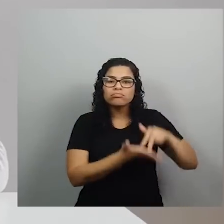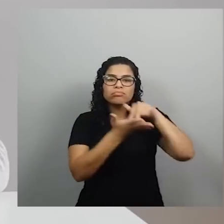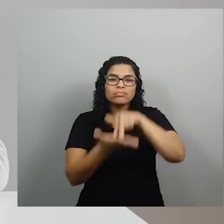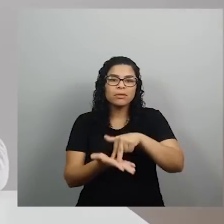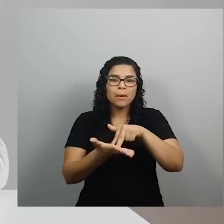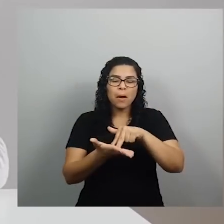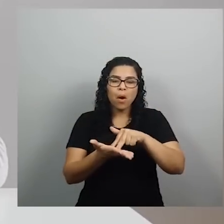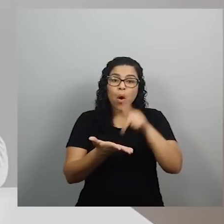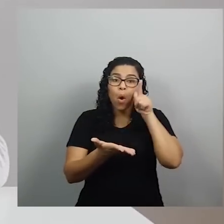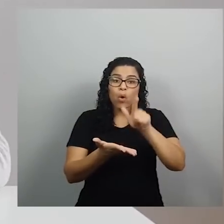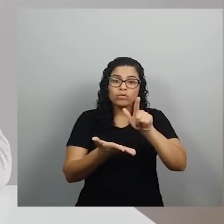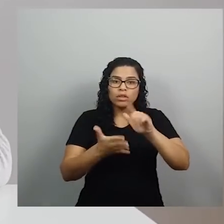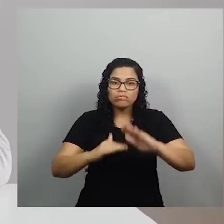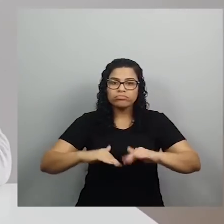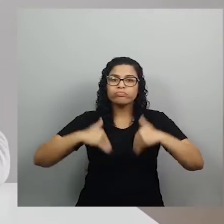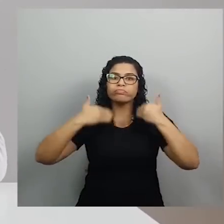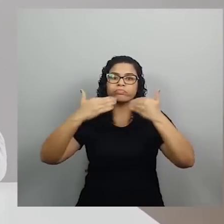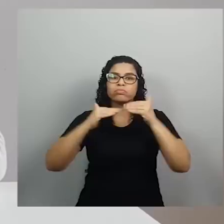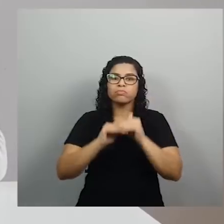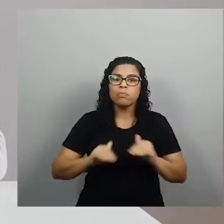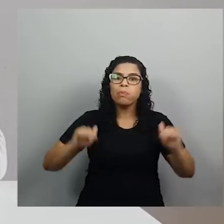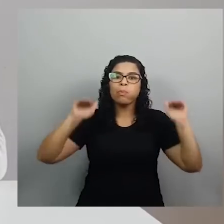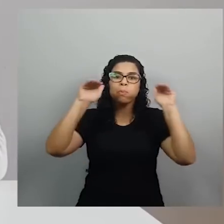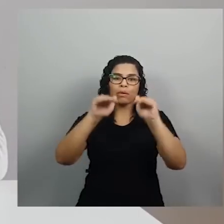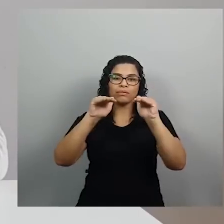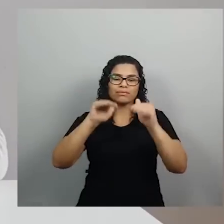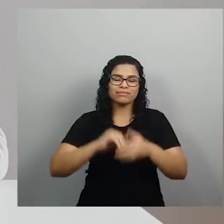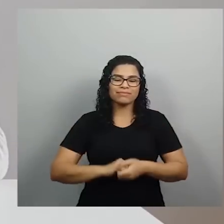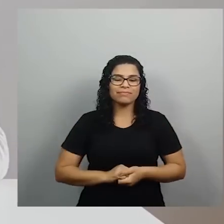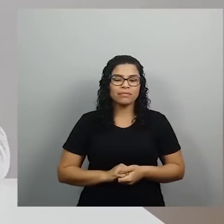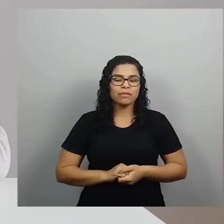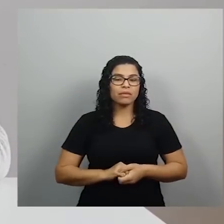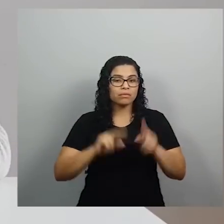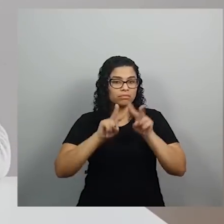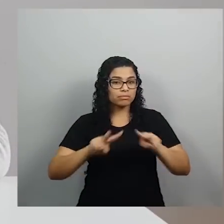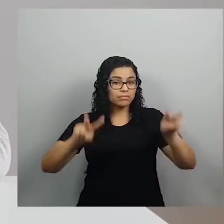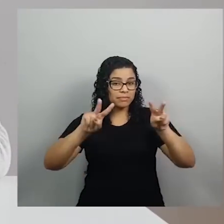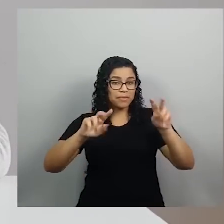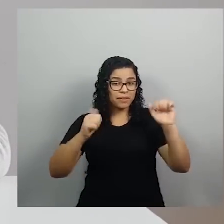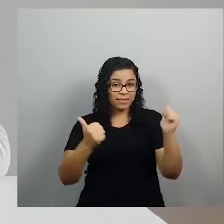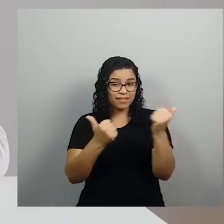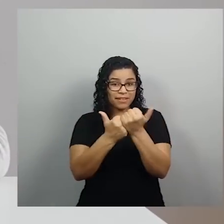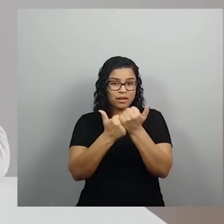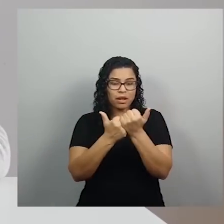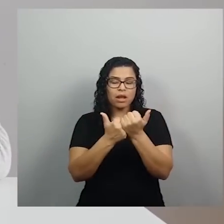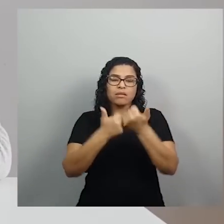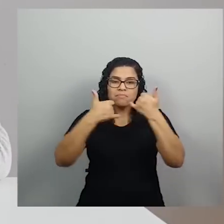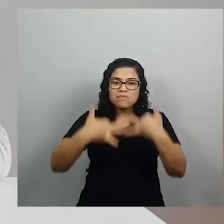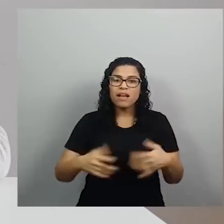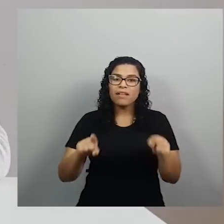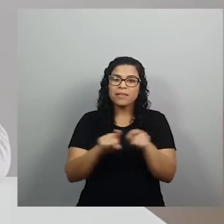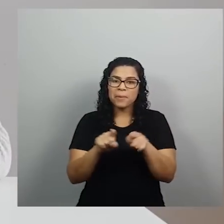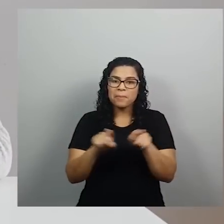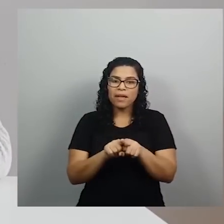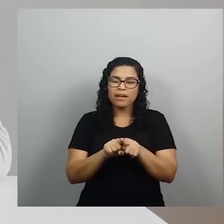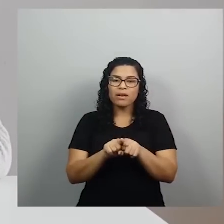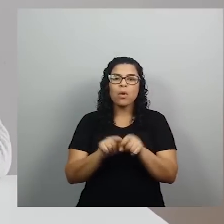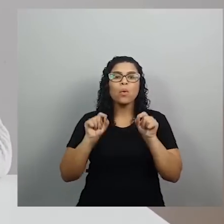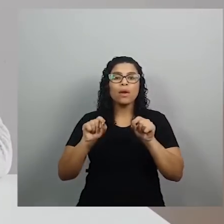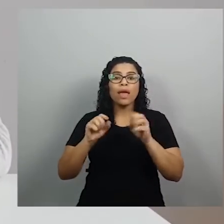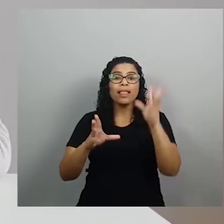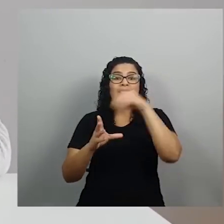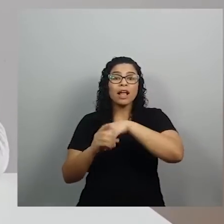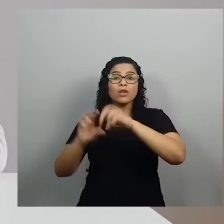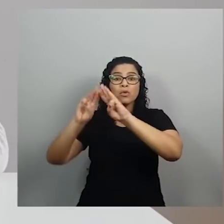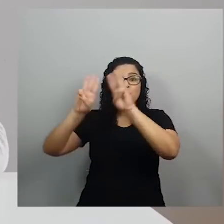possam efetivamente crescer. E falando de apoio e visibilidade, não poderia deixar de comentar a exposição